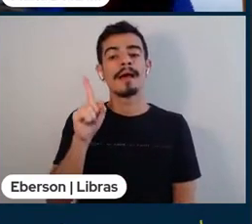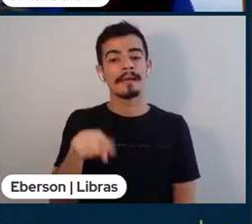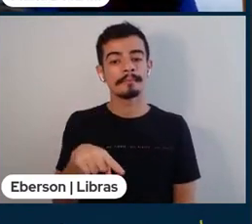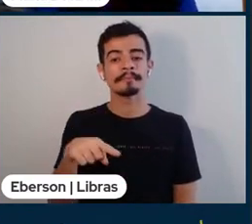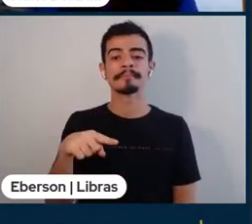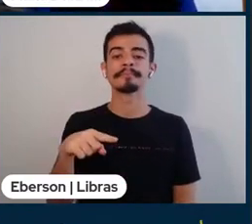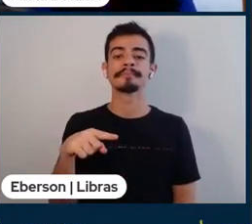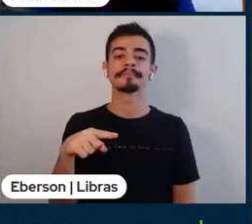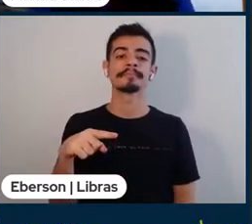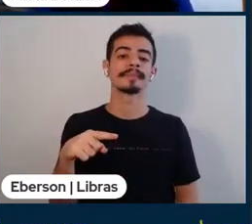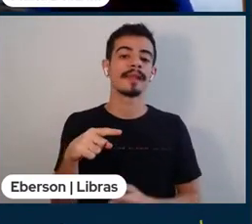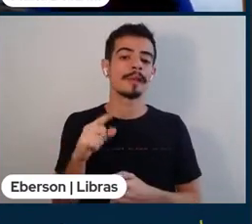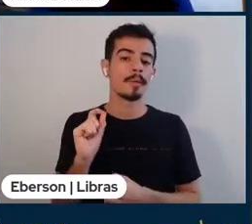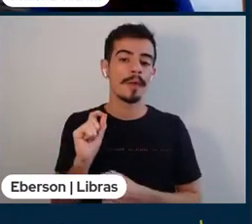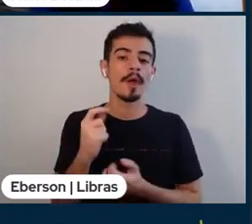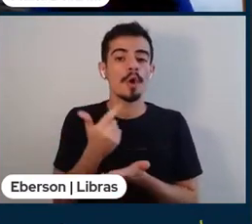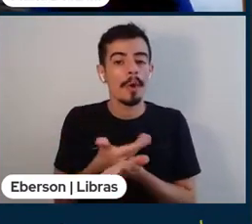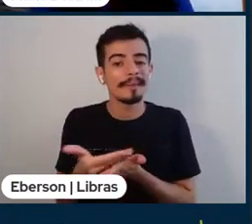Então, eu fui